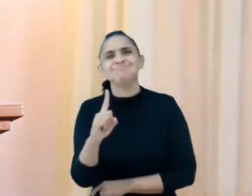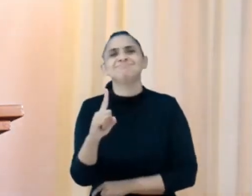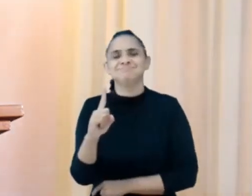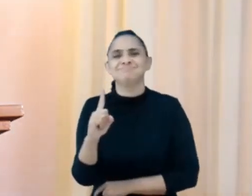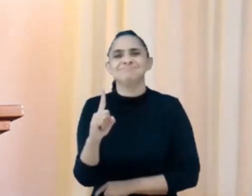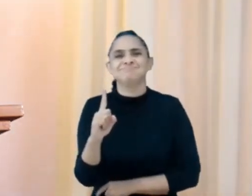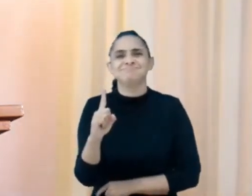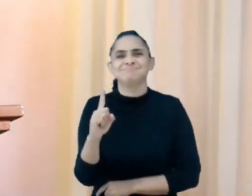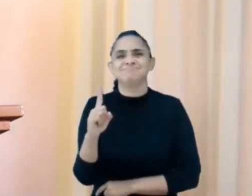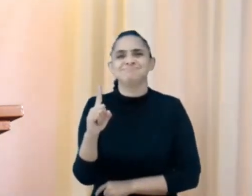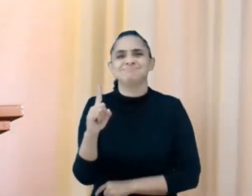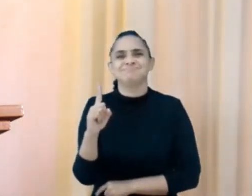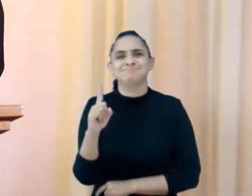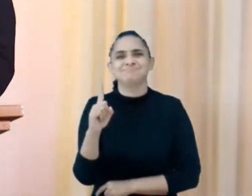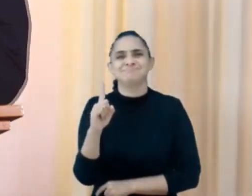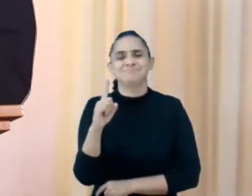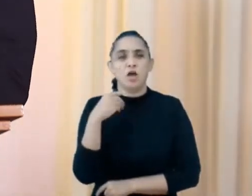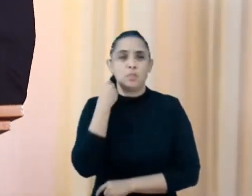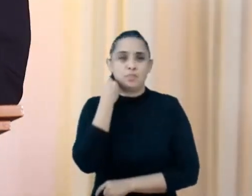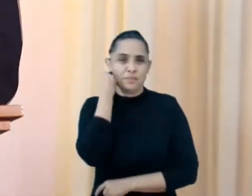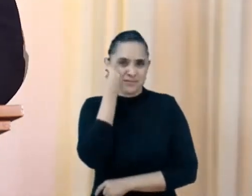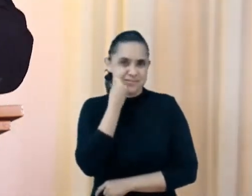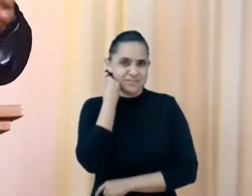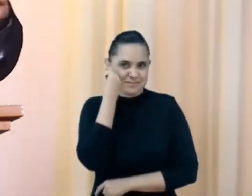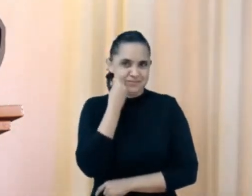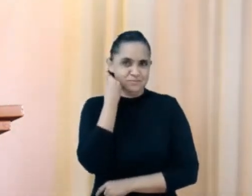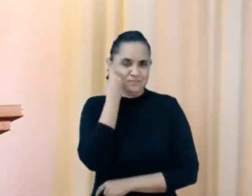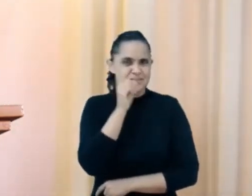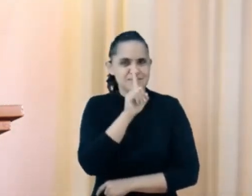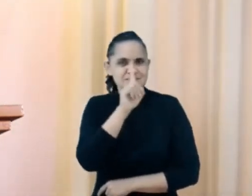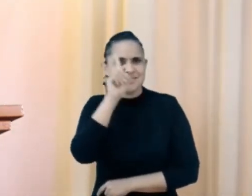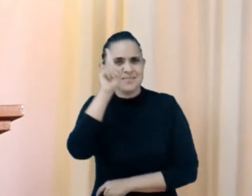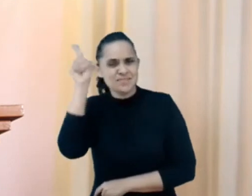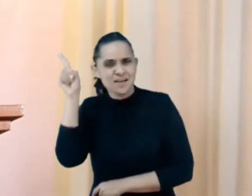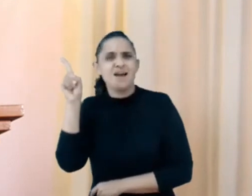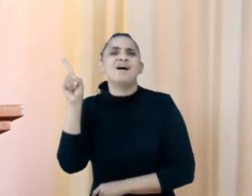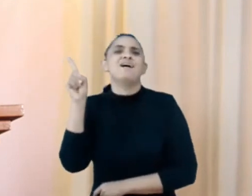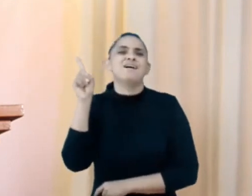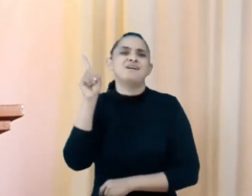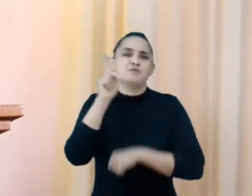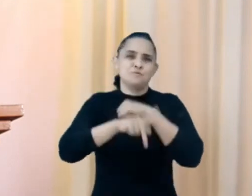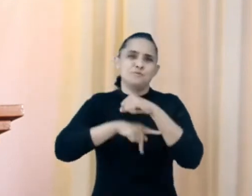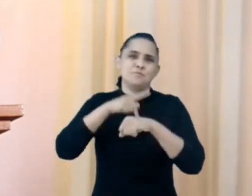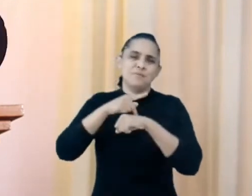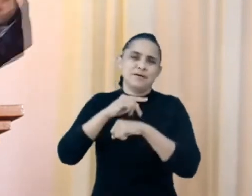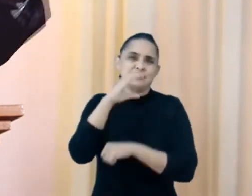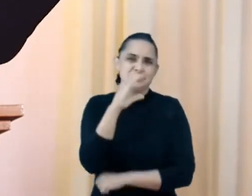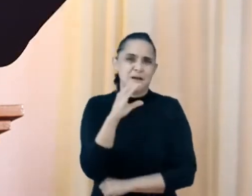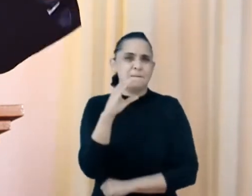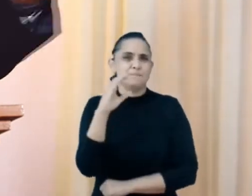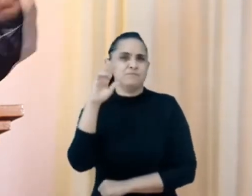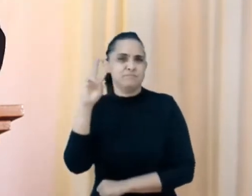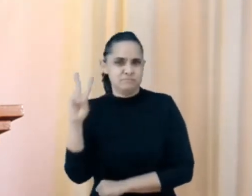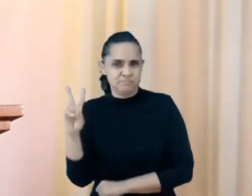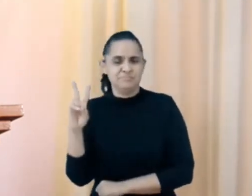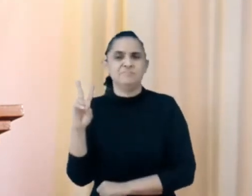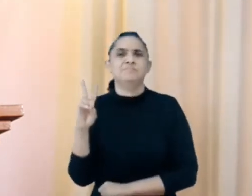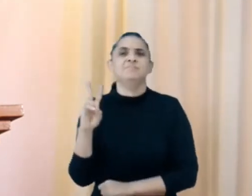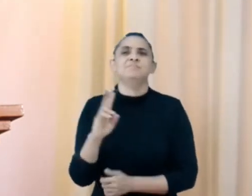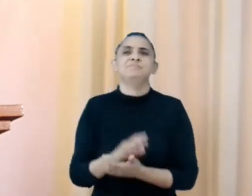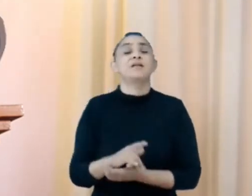com relação à nossa experiência em Cabo Verde. Quando nós chegamos lá estava o irmão Moisés Custódio, com o